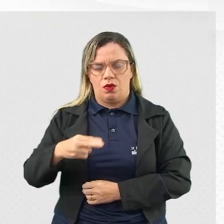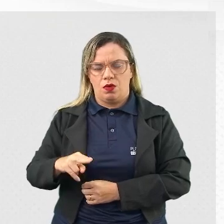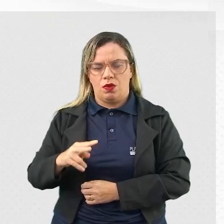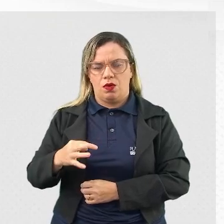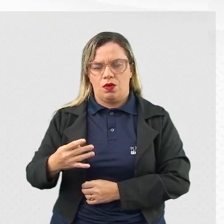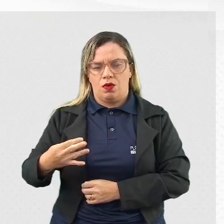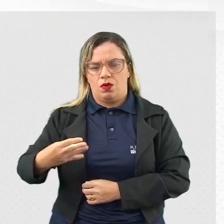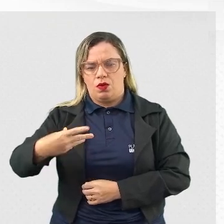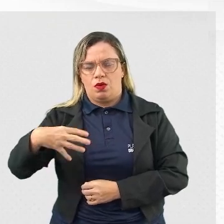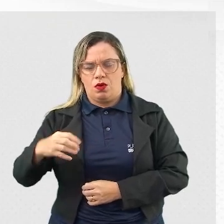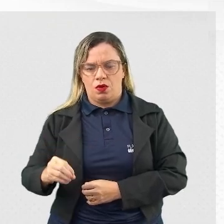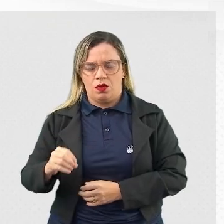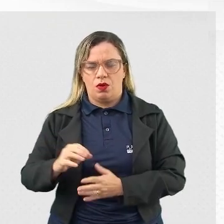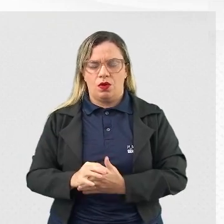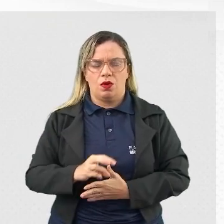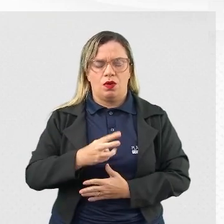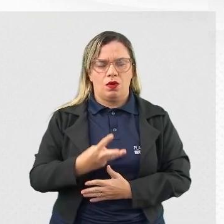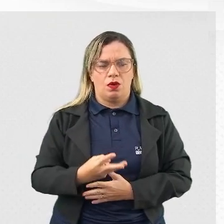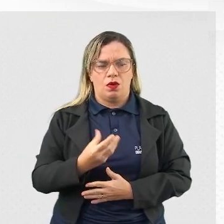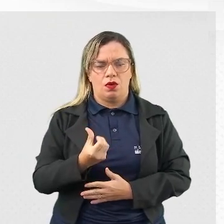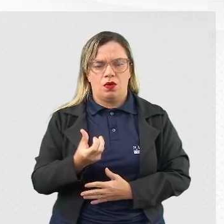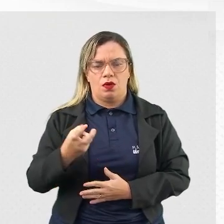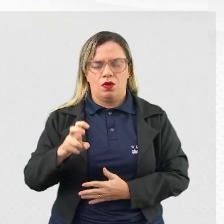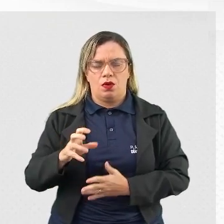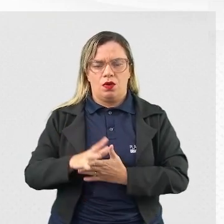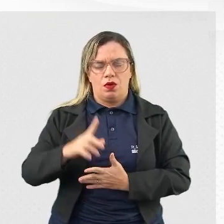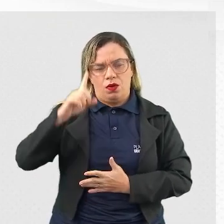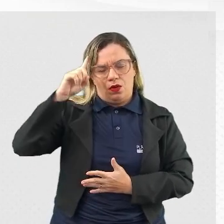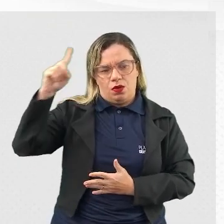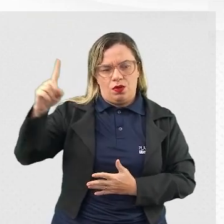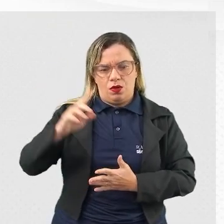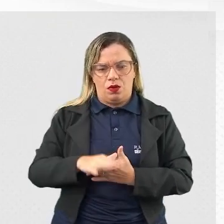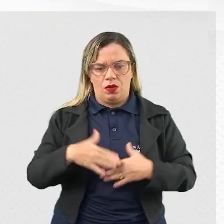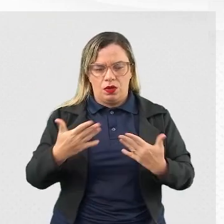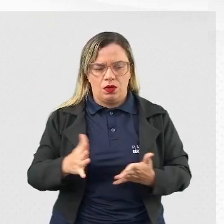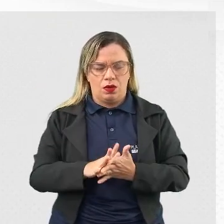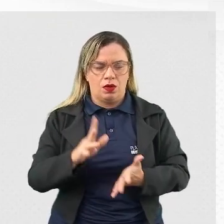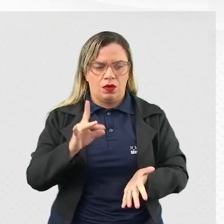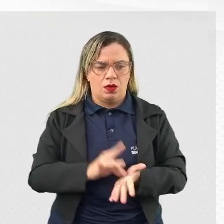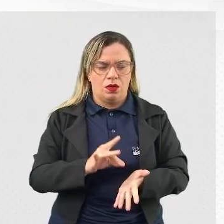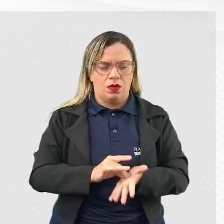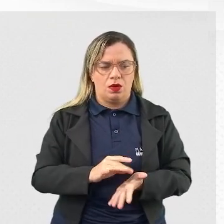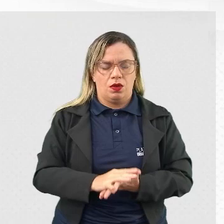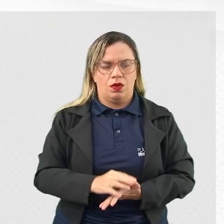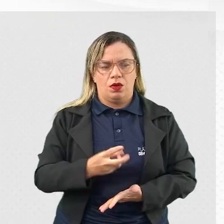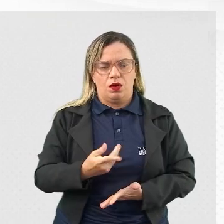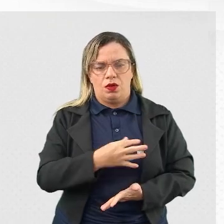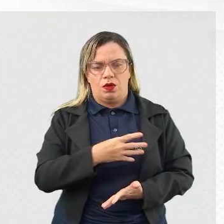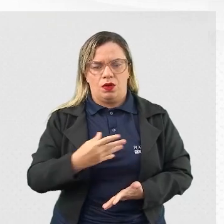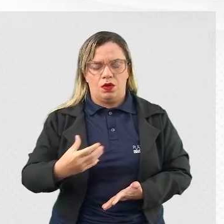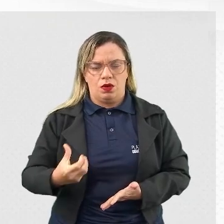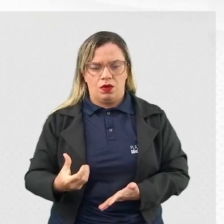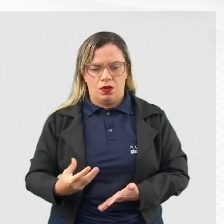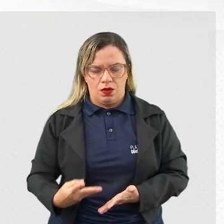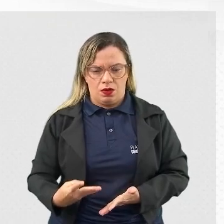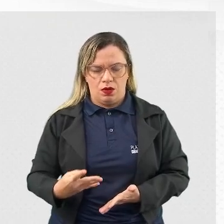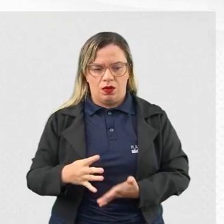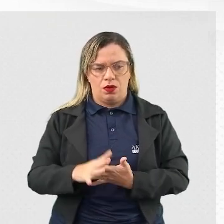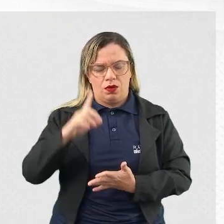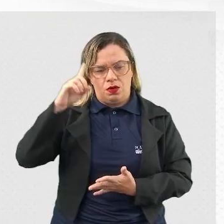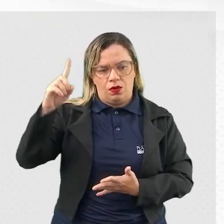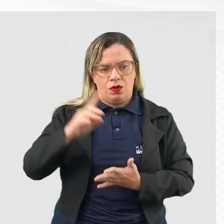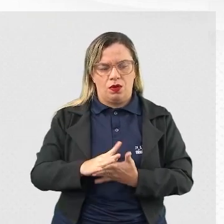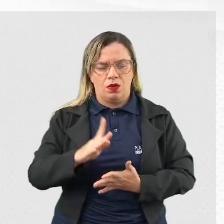365 dias. Na verdade, são 364 dias, 4 horas,